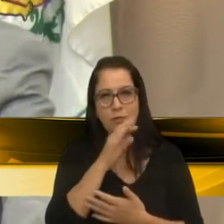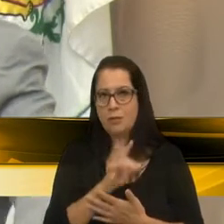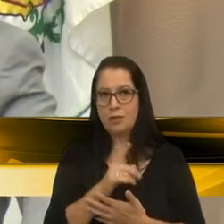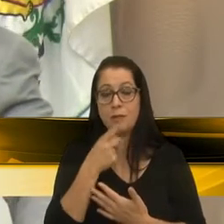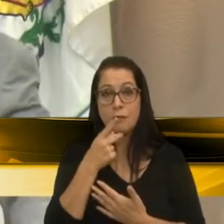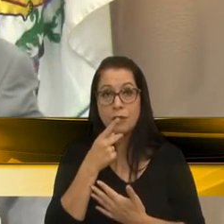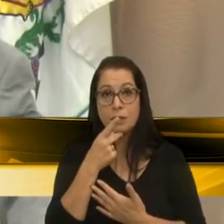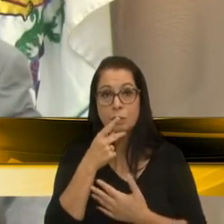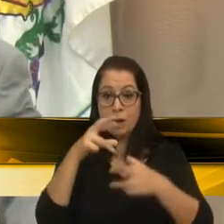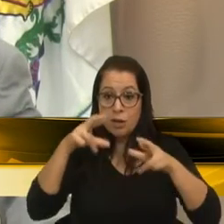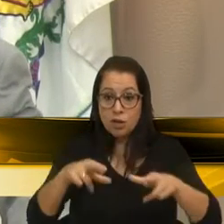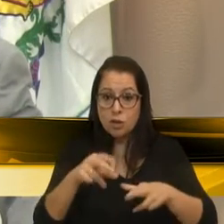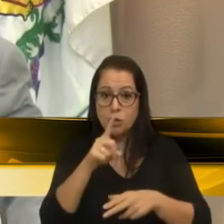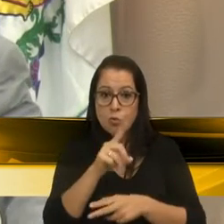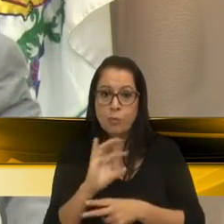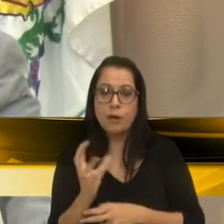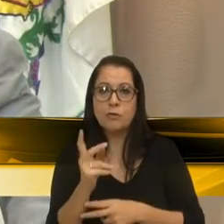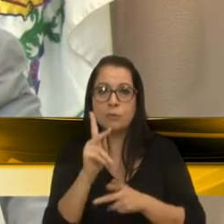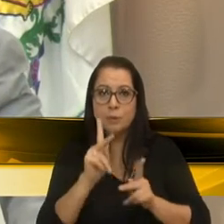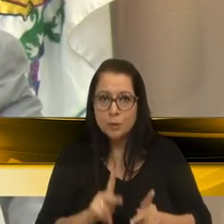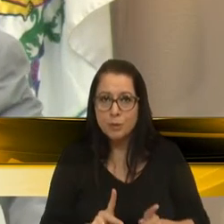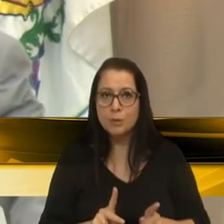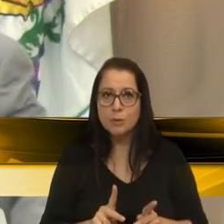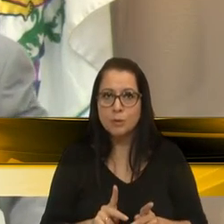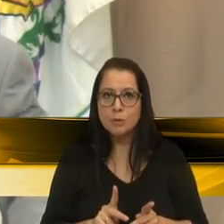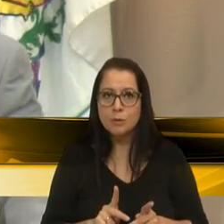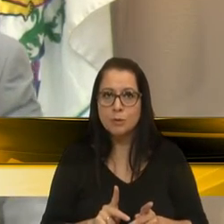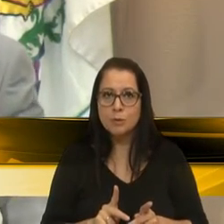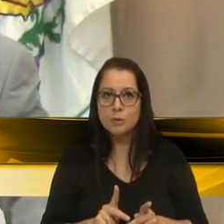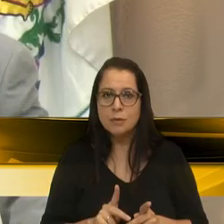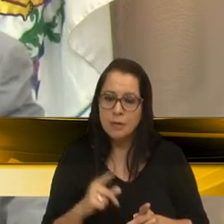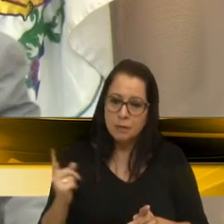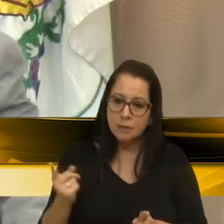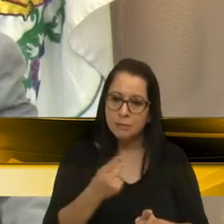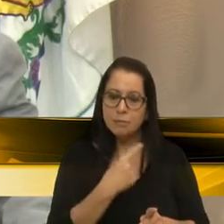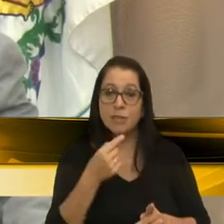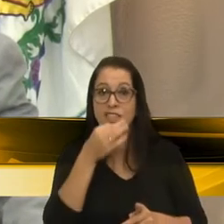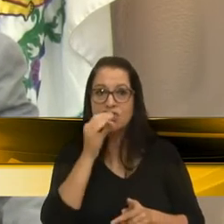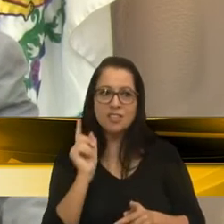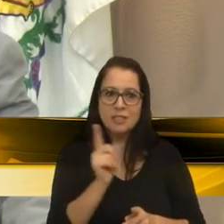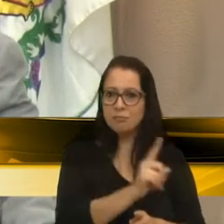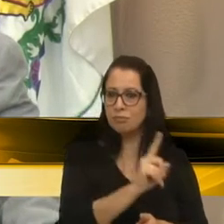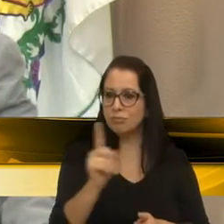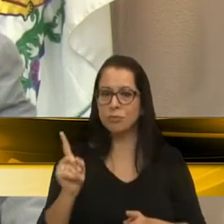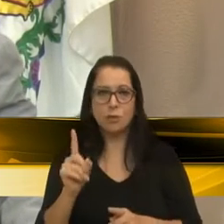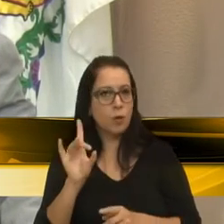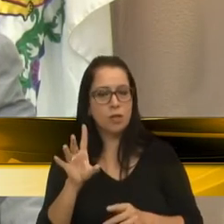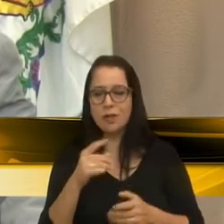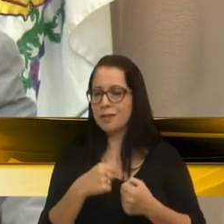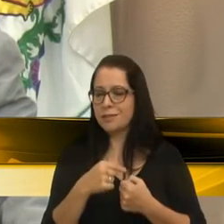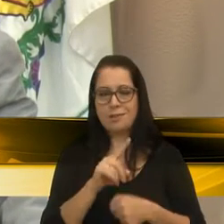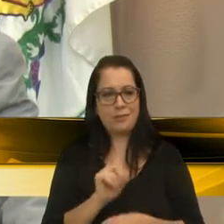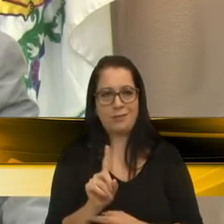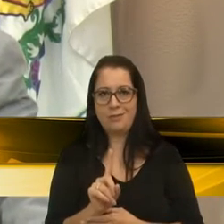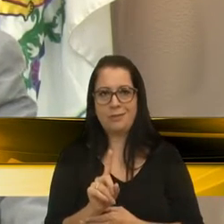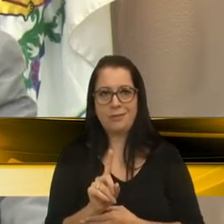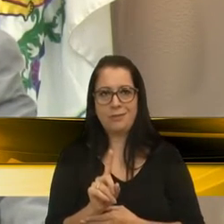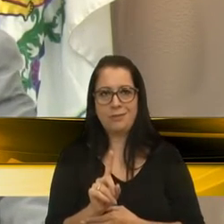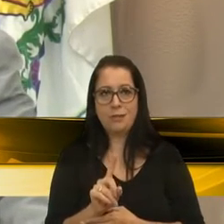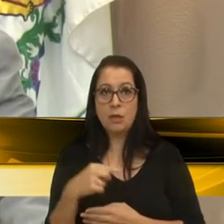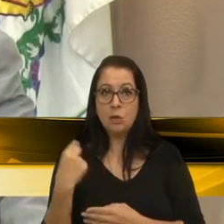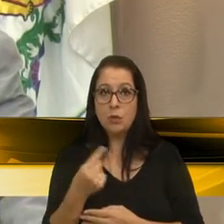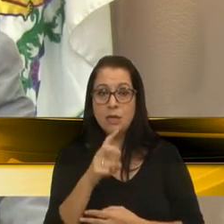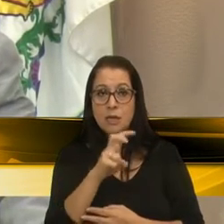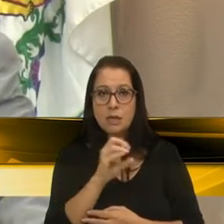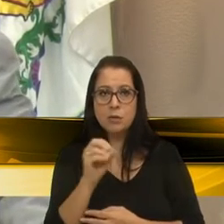falando aqui de uma região de 1 milhão de habitantes que passa muito por Caxias do Sul. Então o impacto não é só na cidade. O impacto em 500